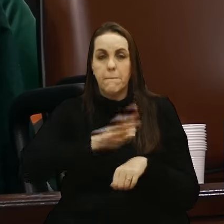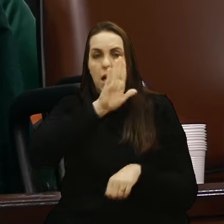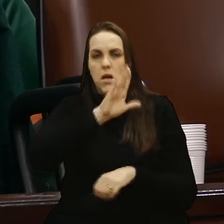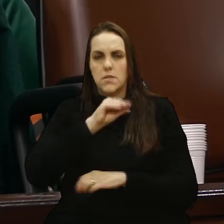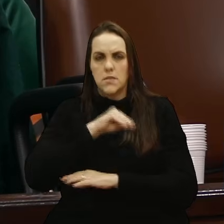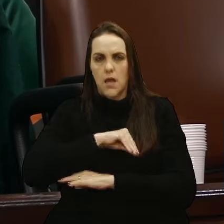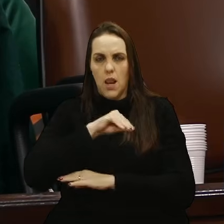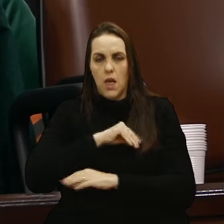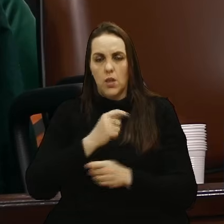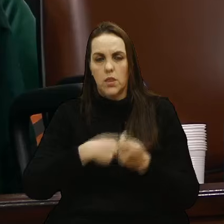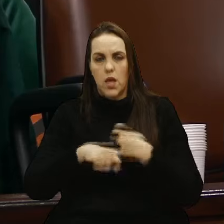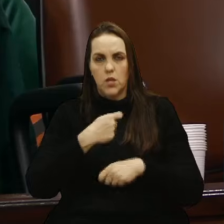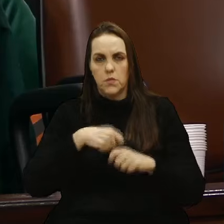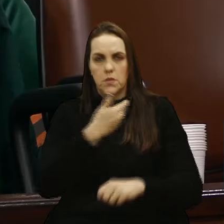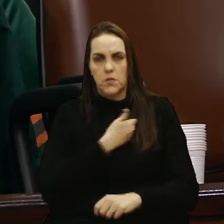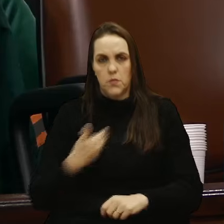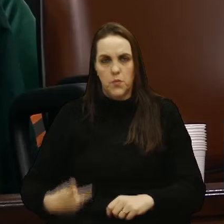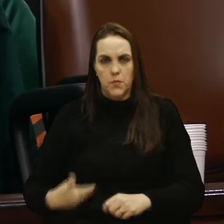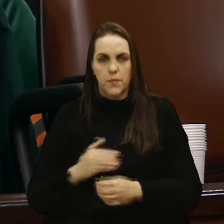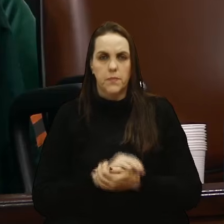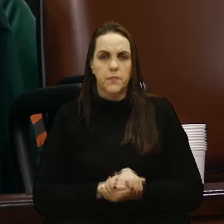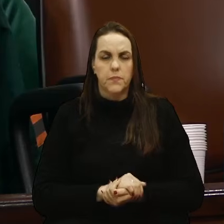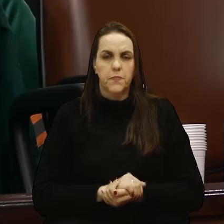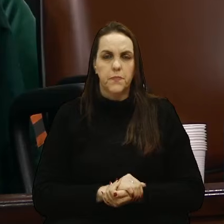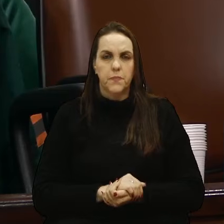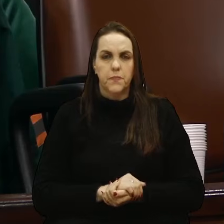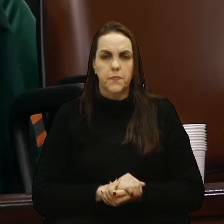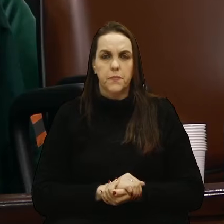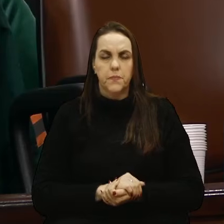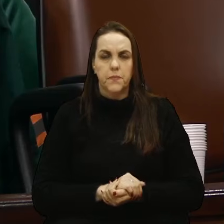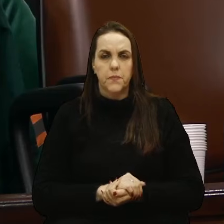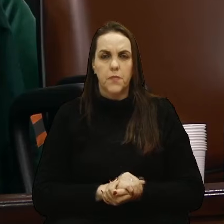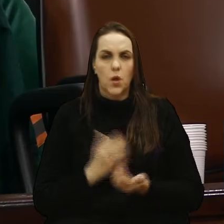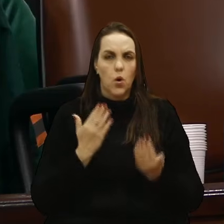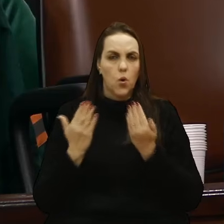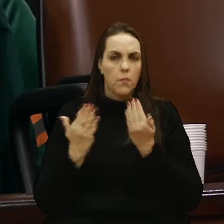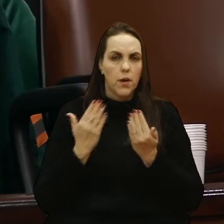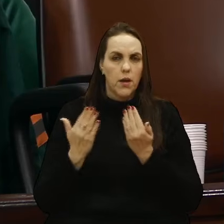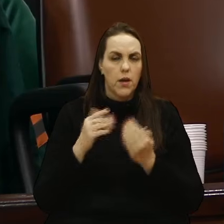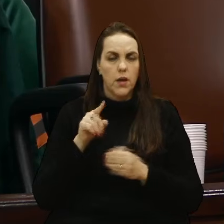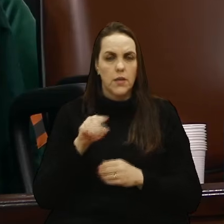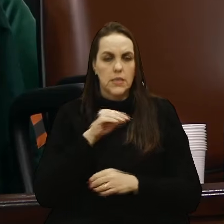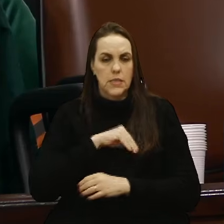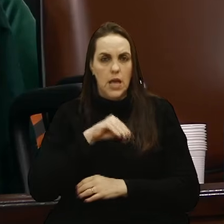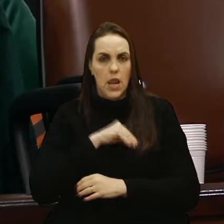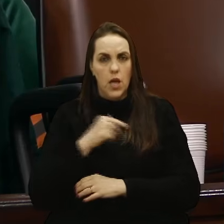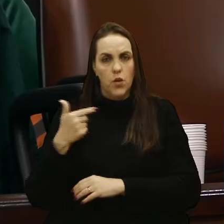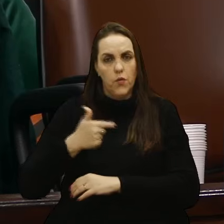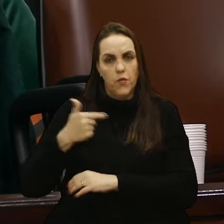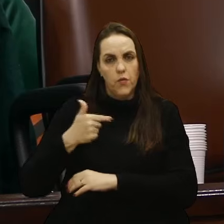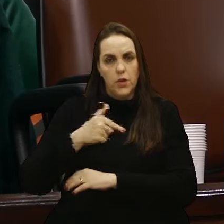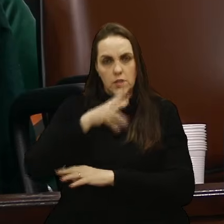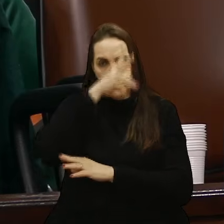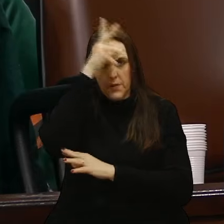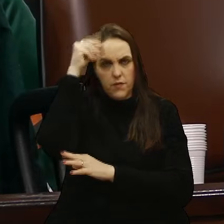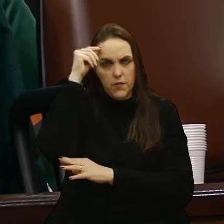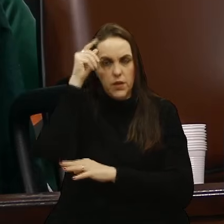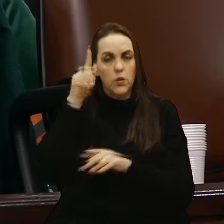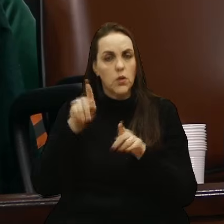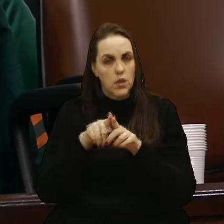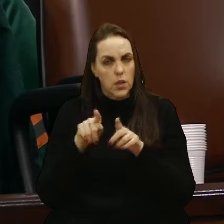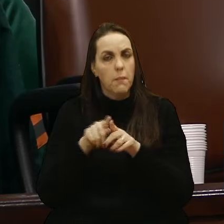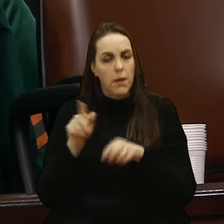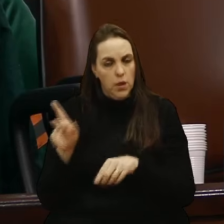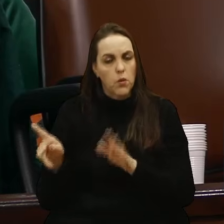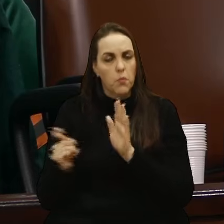da administração pública, né? Se equiparando ao salário do nosso vice-prefeito e do nosso